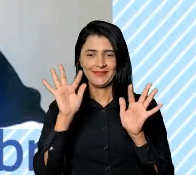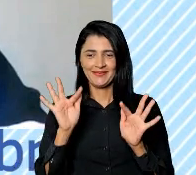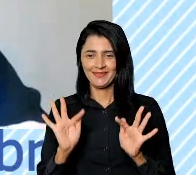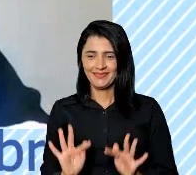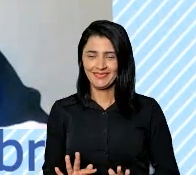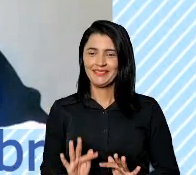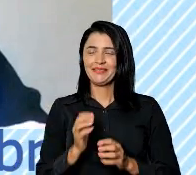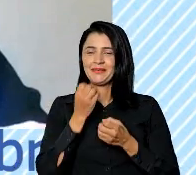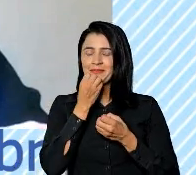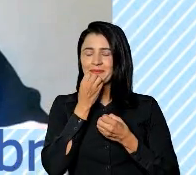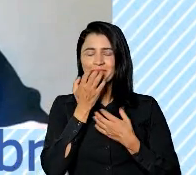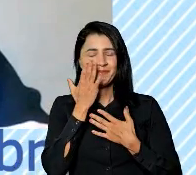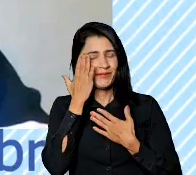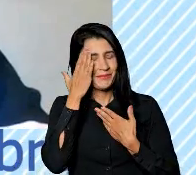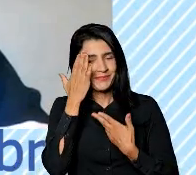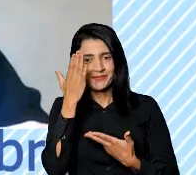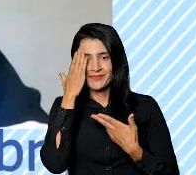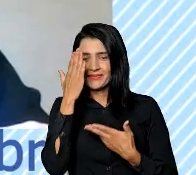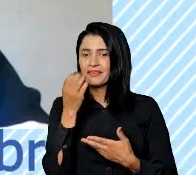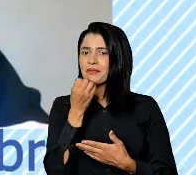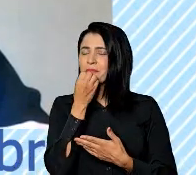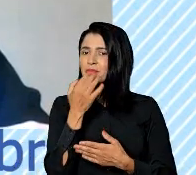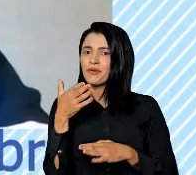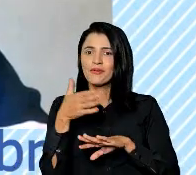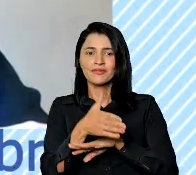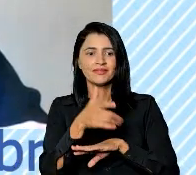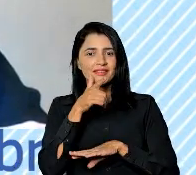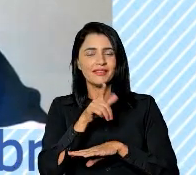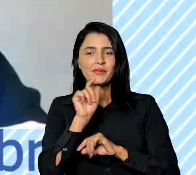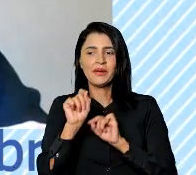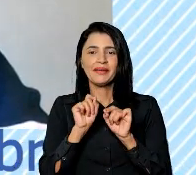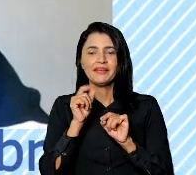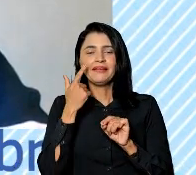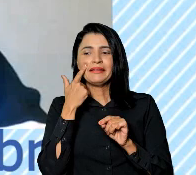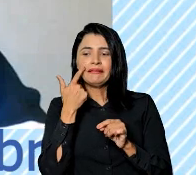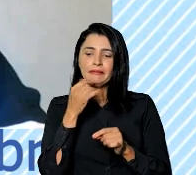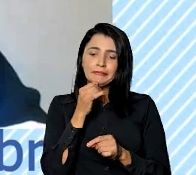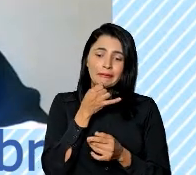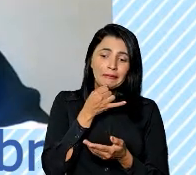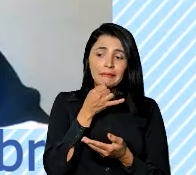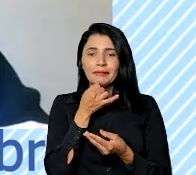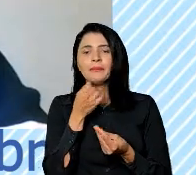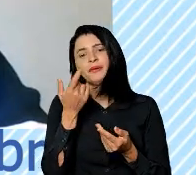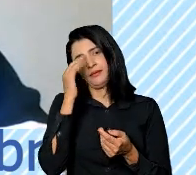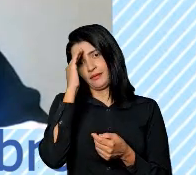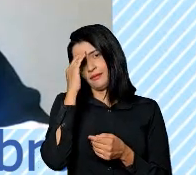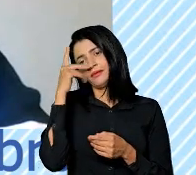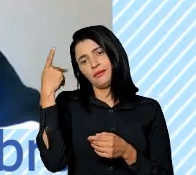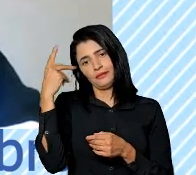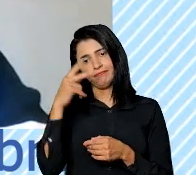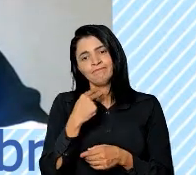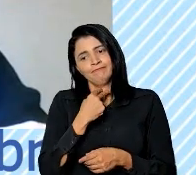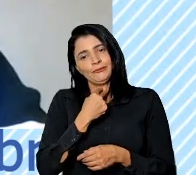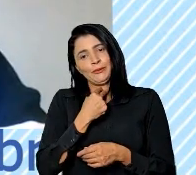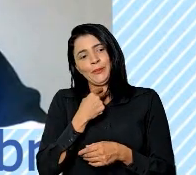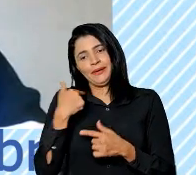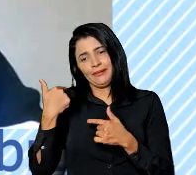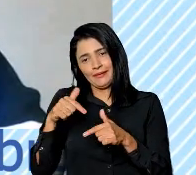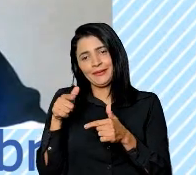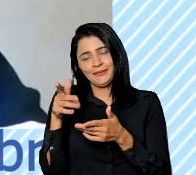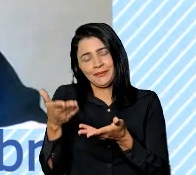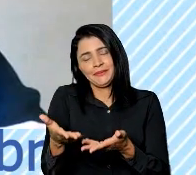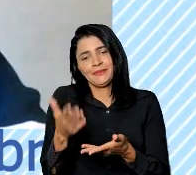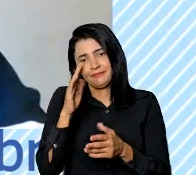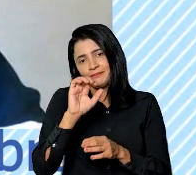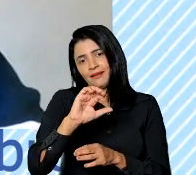bom que conseguiu entrar. Nós estávamos lamentando, mas, claro, compreendendo as suas atividades. Eu